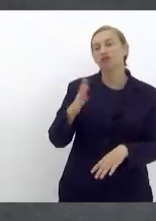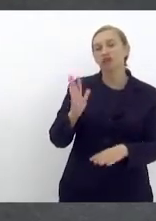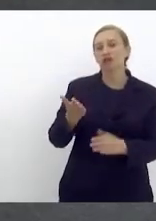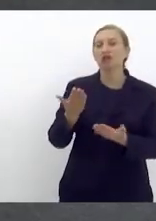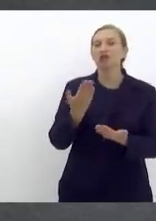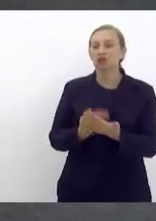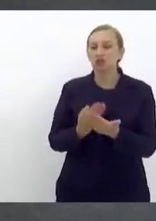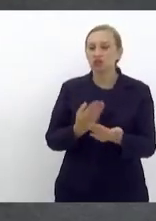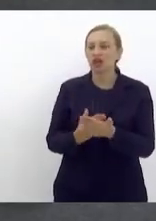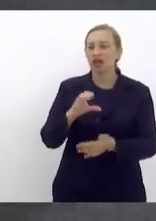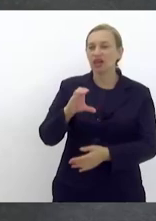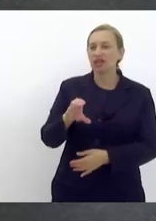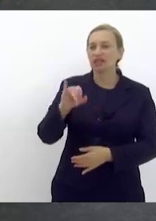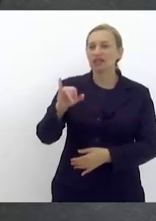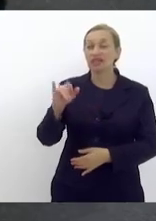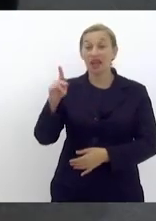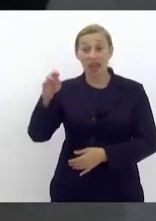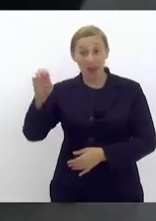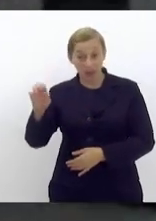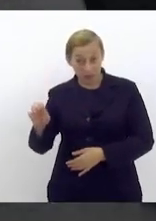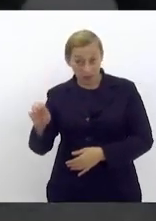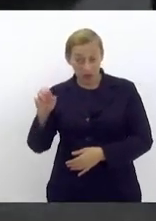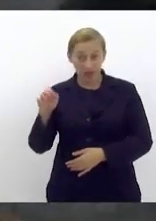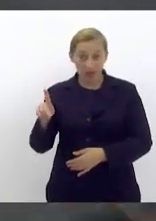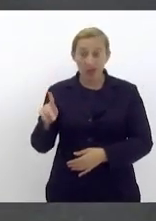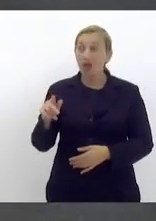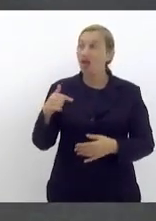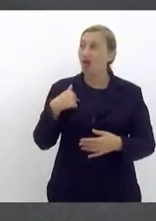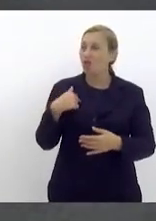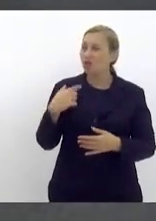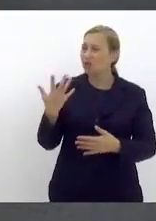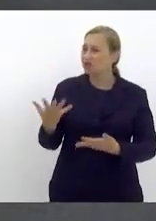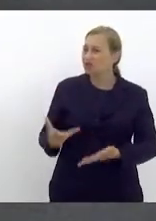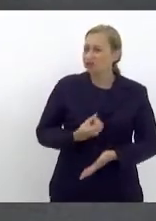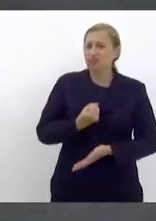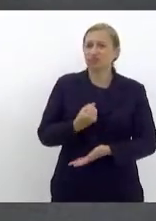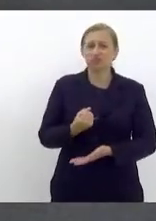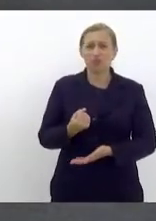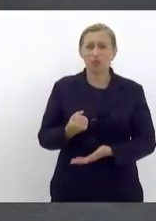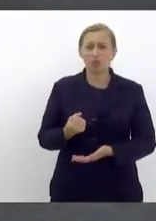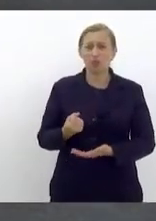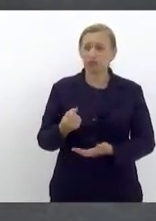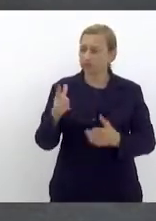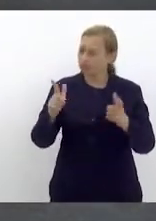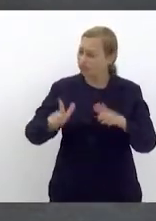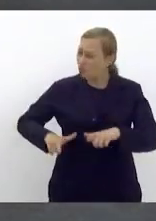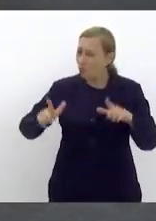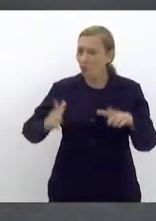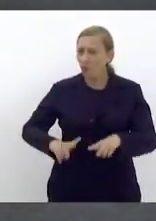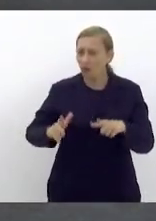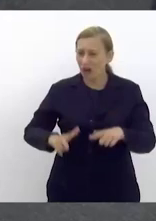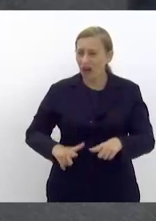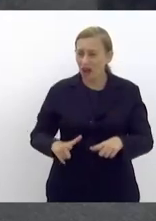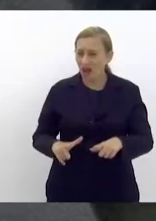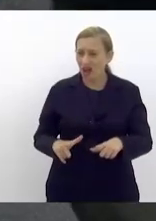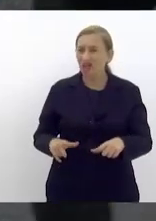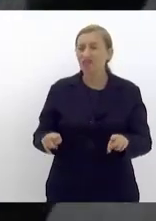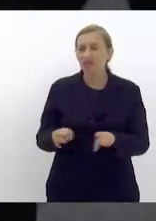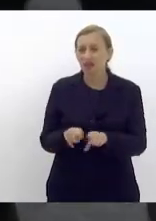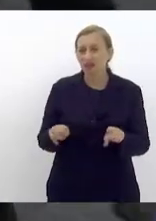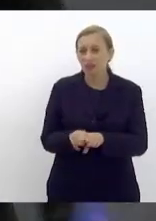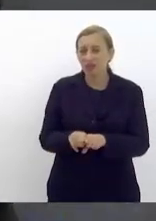favela da Maré, senhora presidente, e eu fico muito espantada quando esse lugar é lugar também